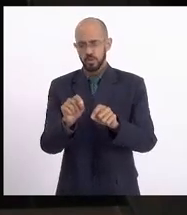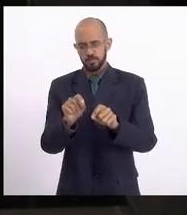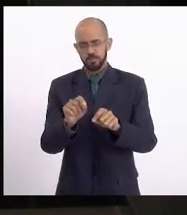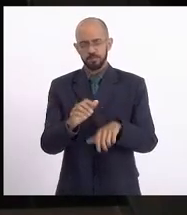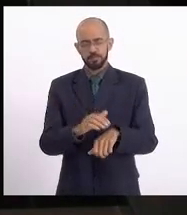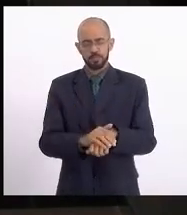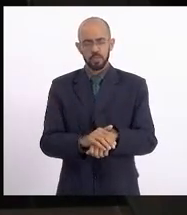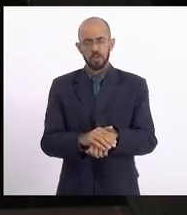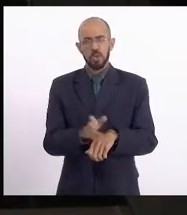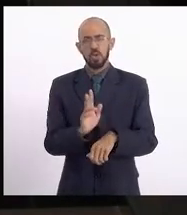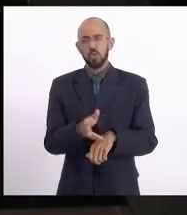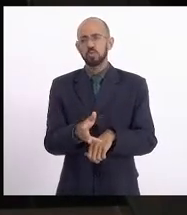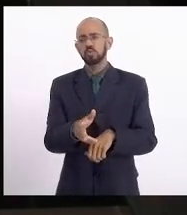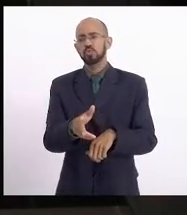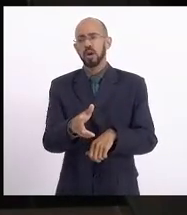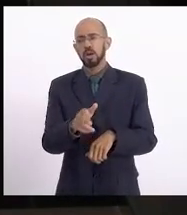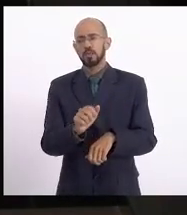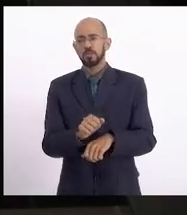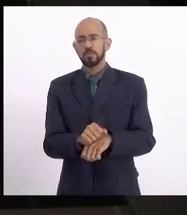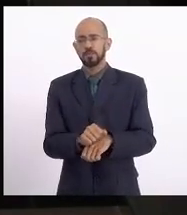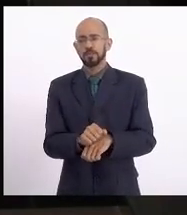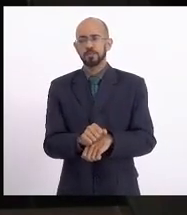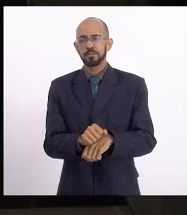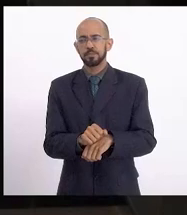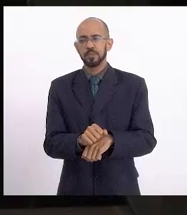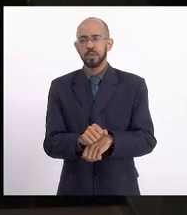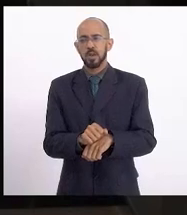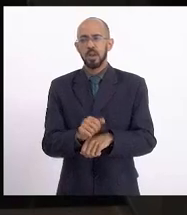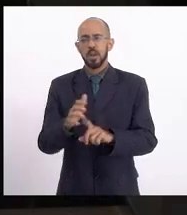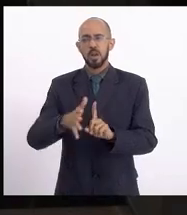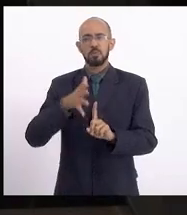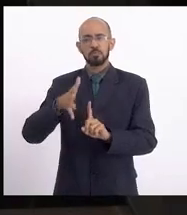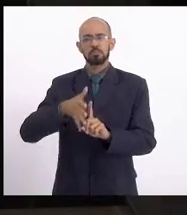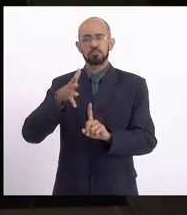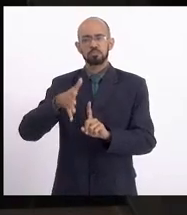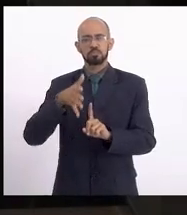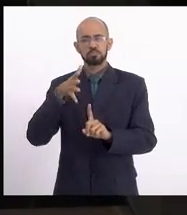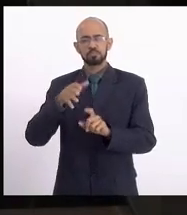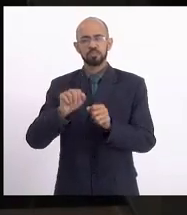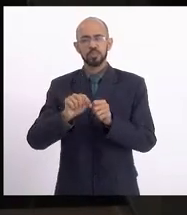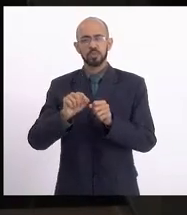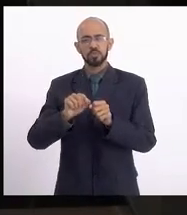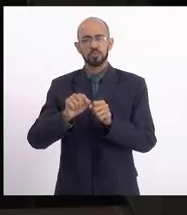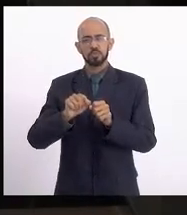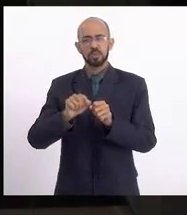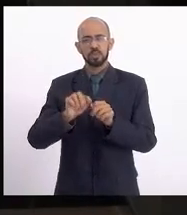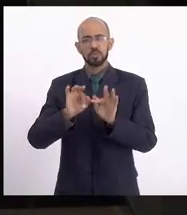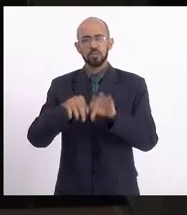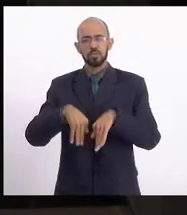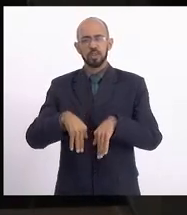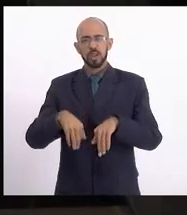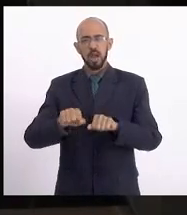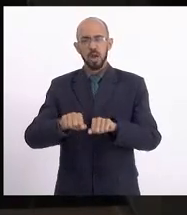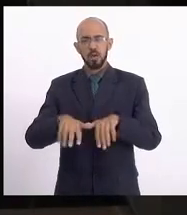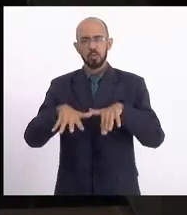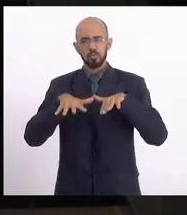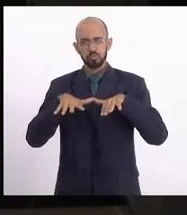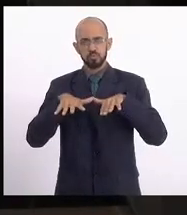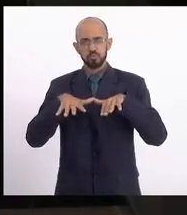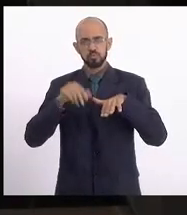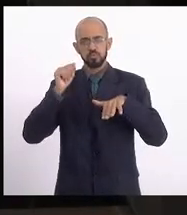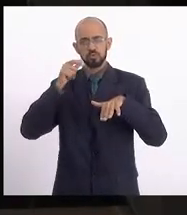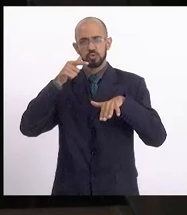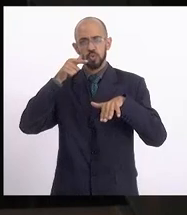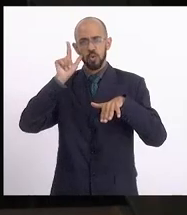dar continuidade ao discurso que fiz no expediente final de ontem sobre o